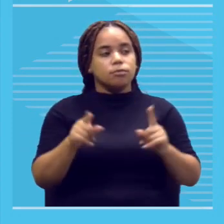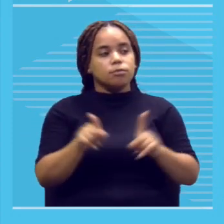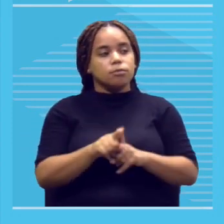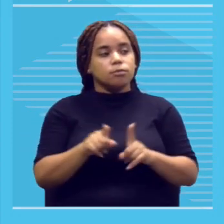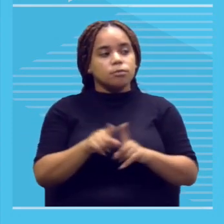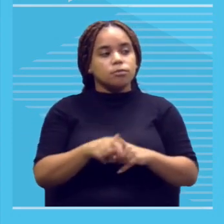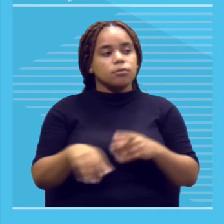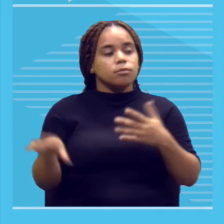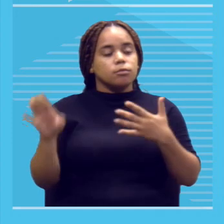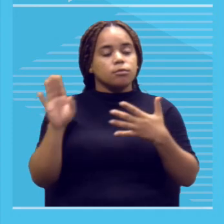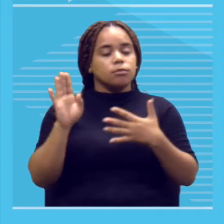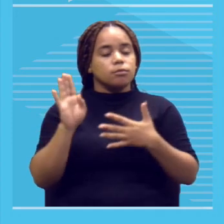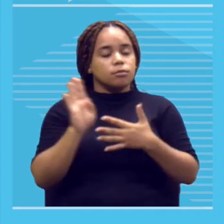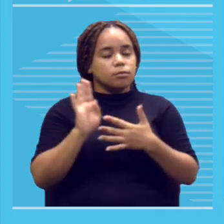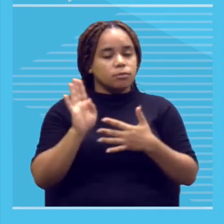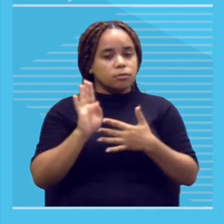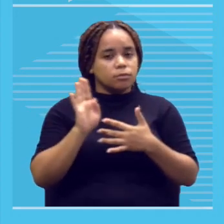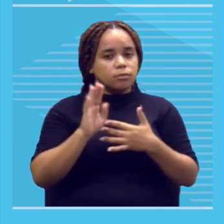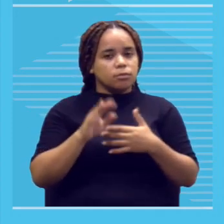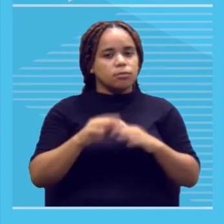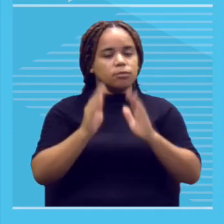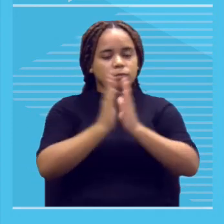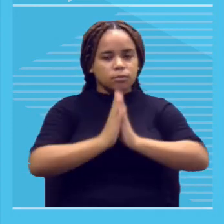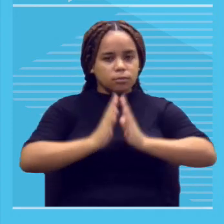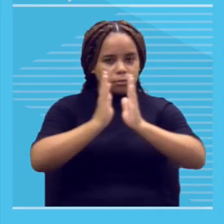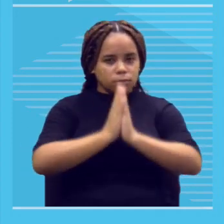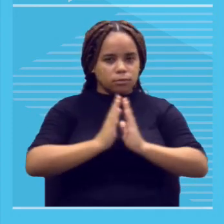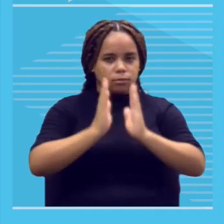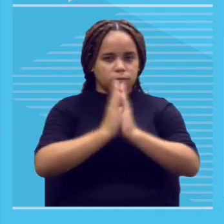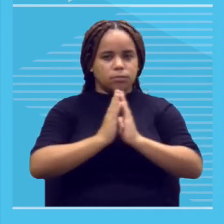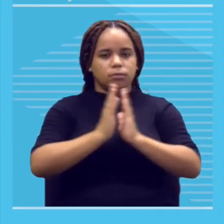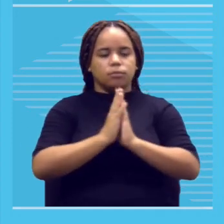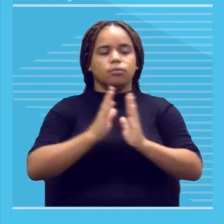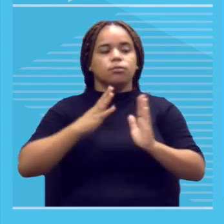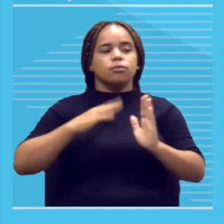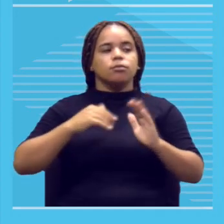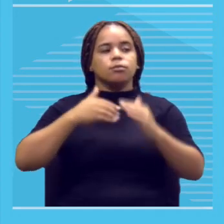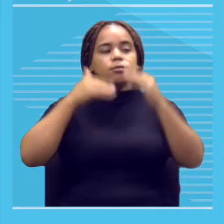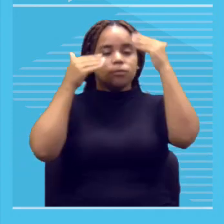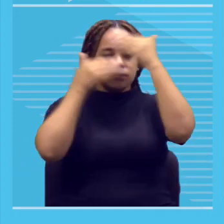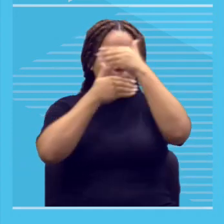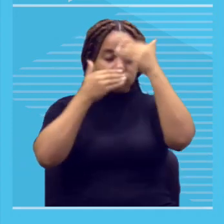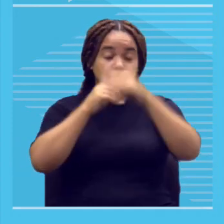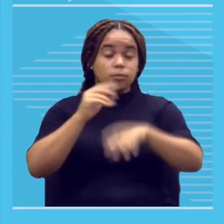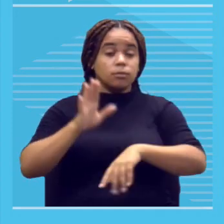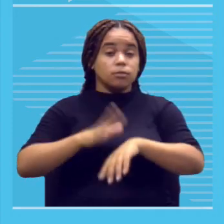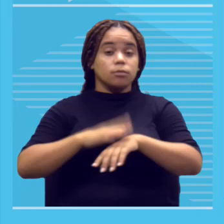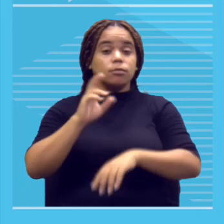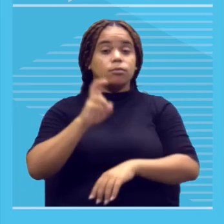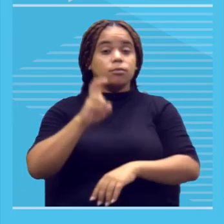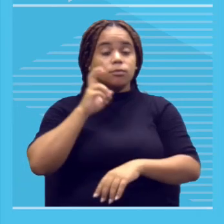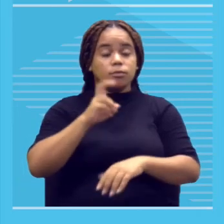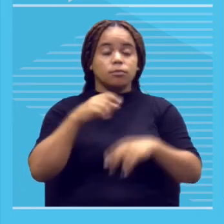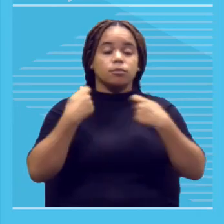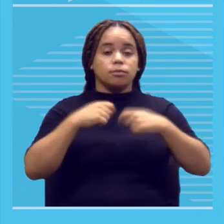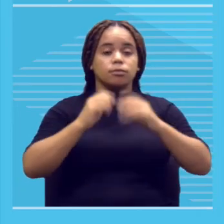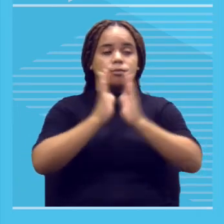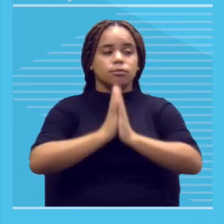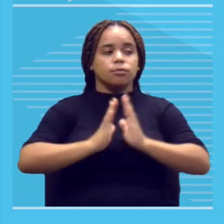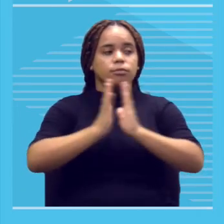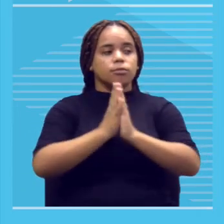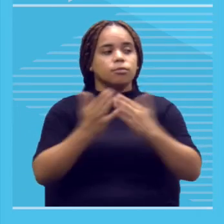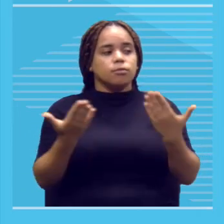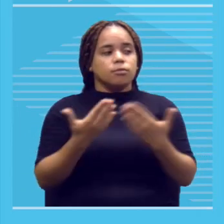todo muçulmano ao longo do dia deve orar cinco vezes vamos pular para